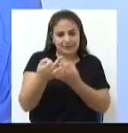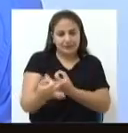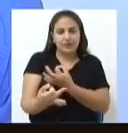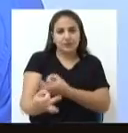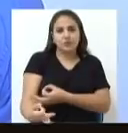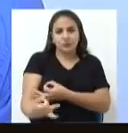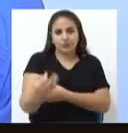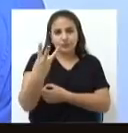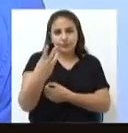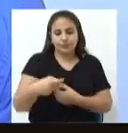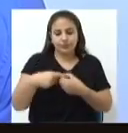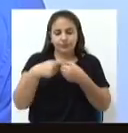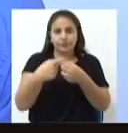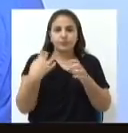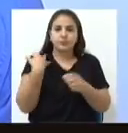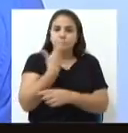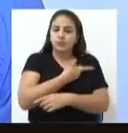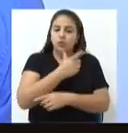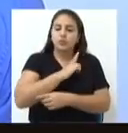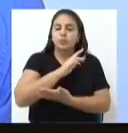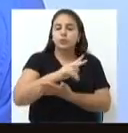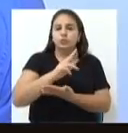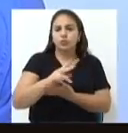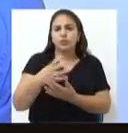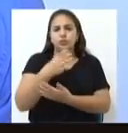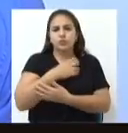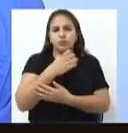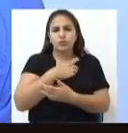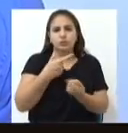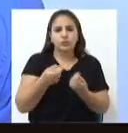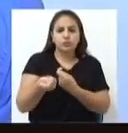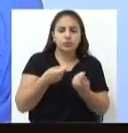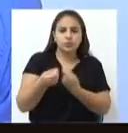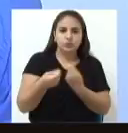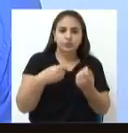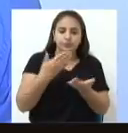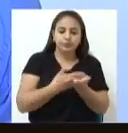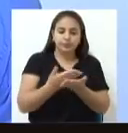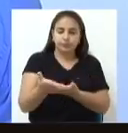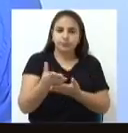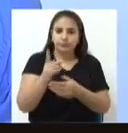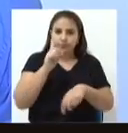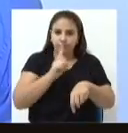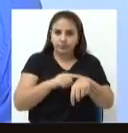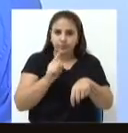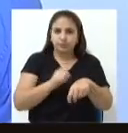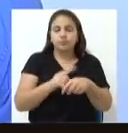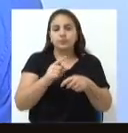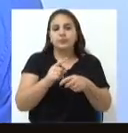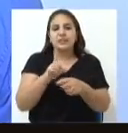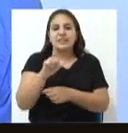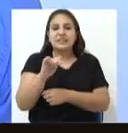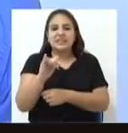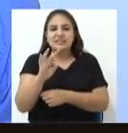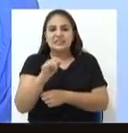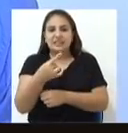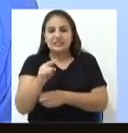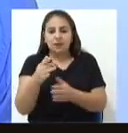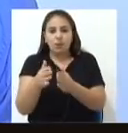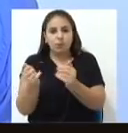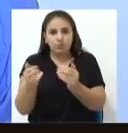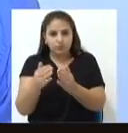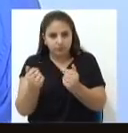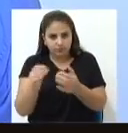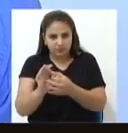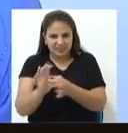de terceirizados. Nós temos várias formas de controle, eles começam lá quando da realização das licitações, quer dizer,